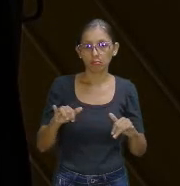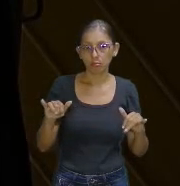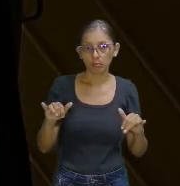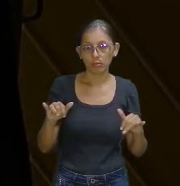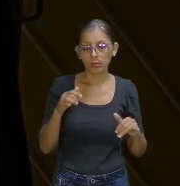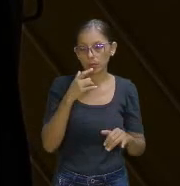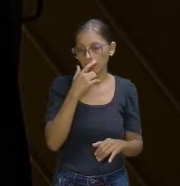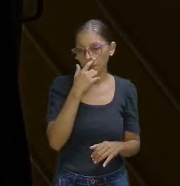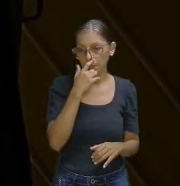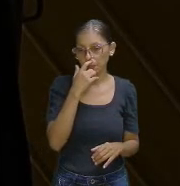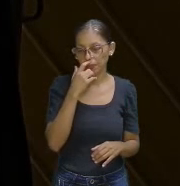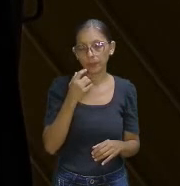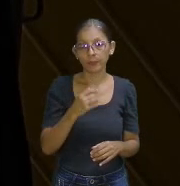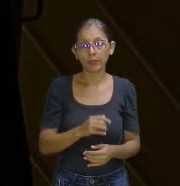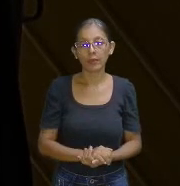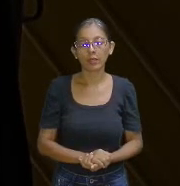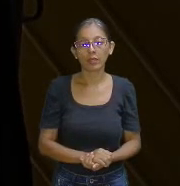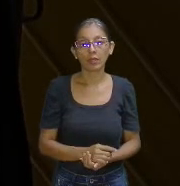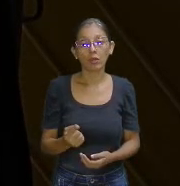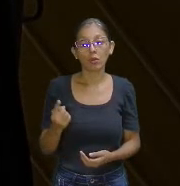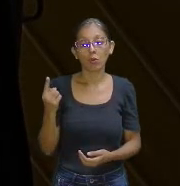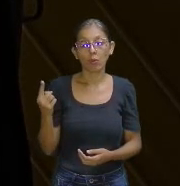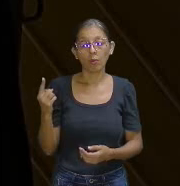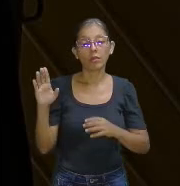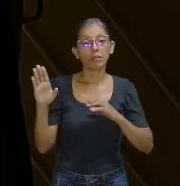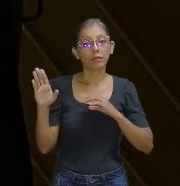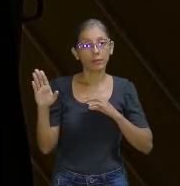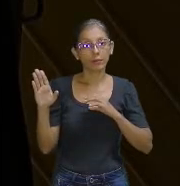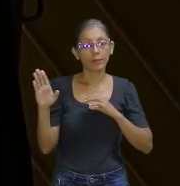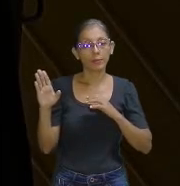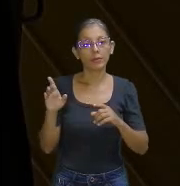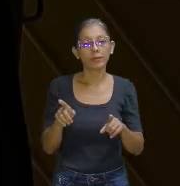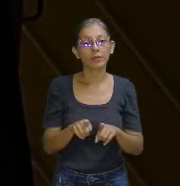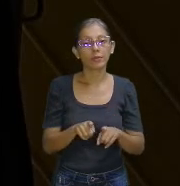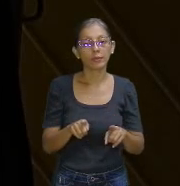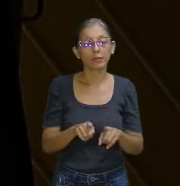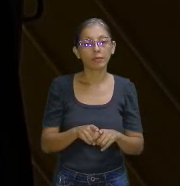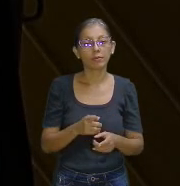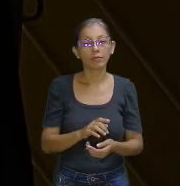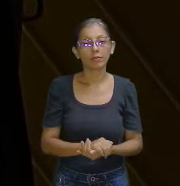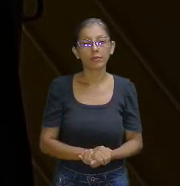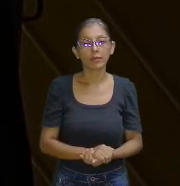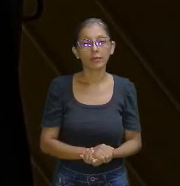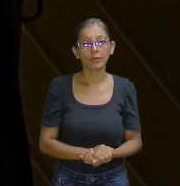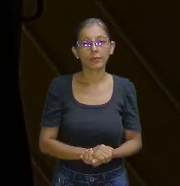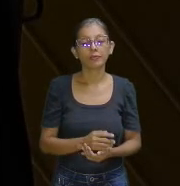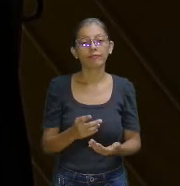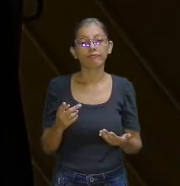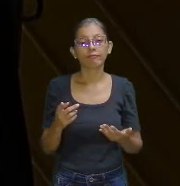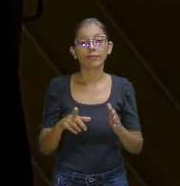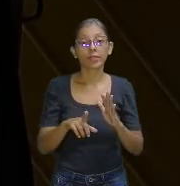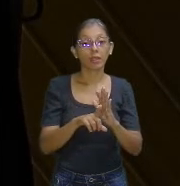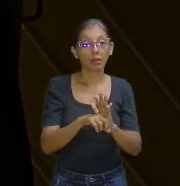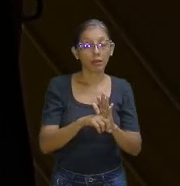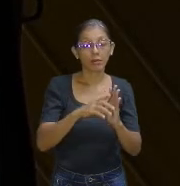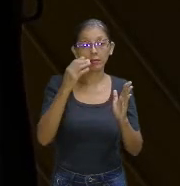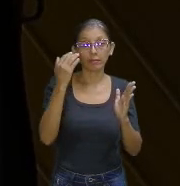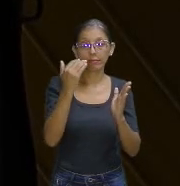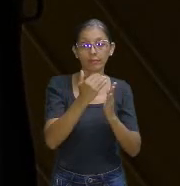que a supressão de uma das candidatas femininas impugnadas comprometeria a proporcionalidade legal exigida, o que, segundo